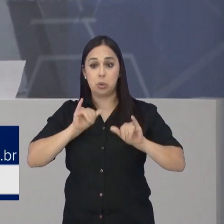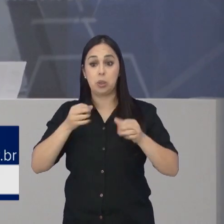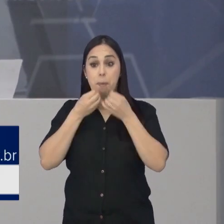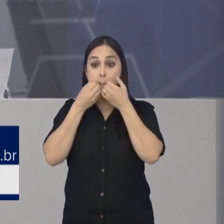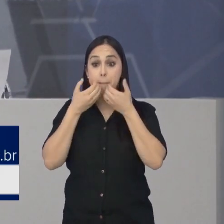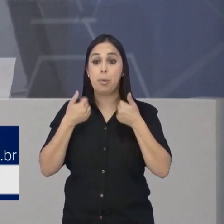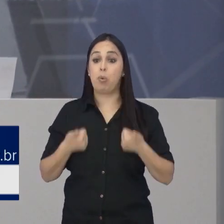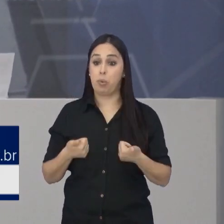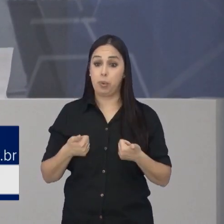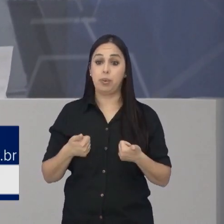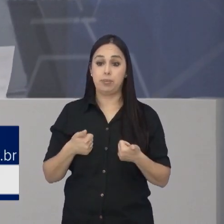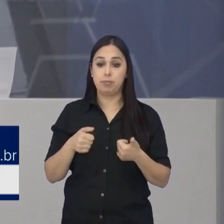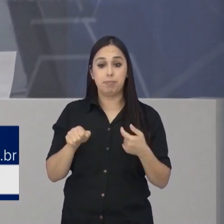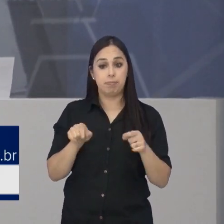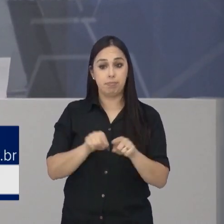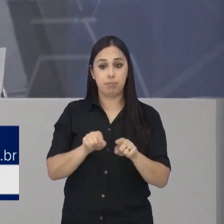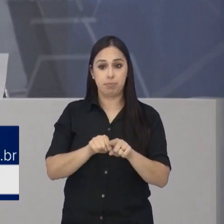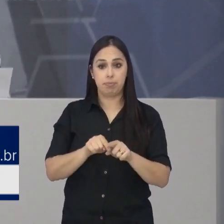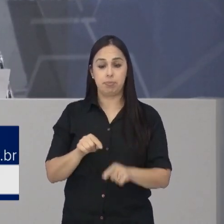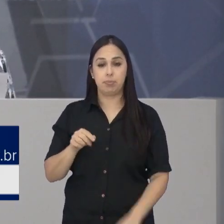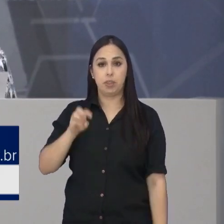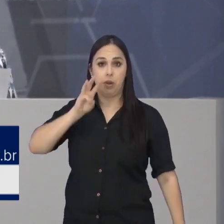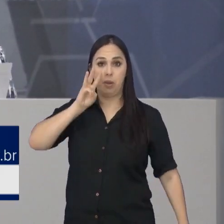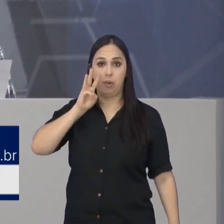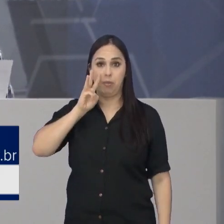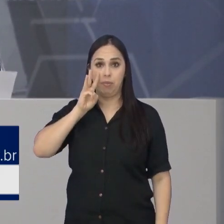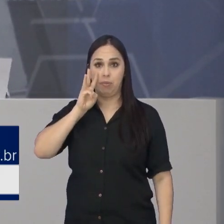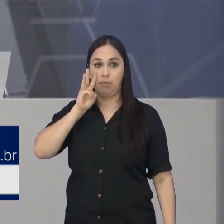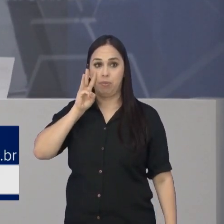também. O Wagner Balieiro